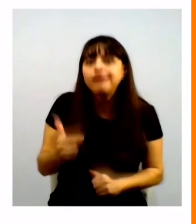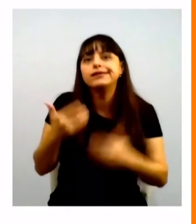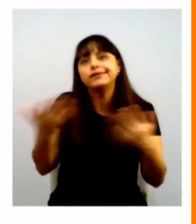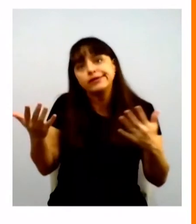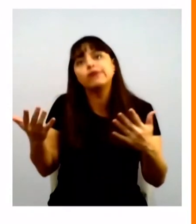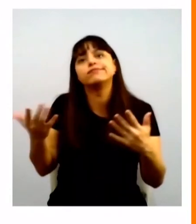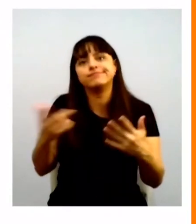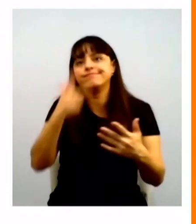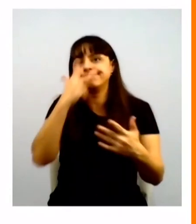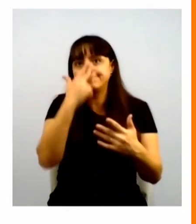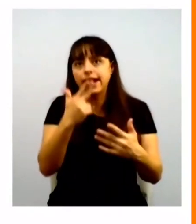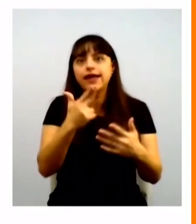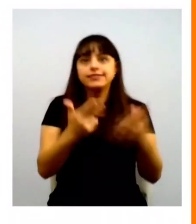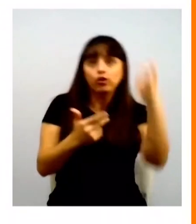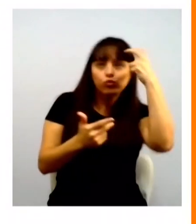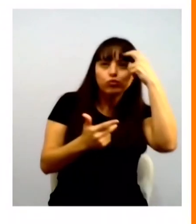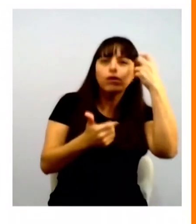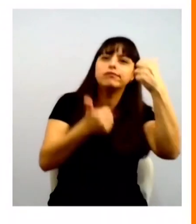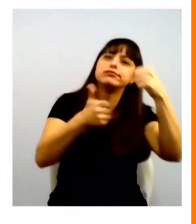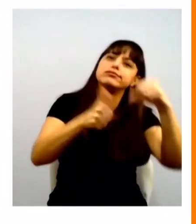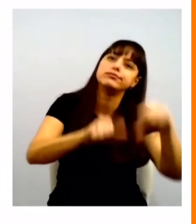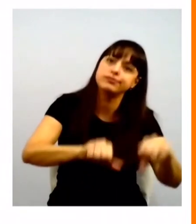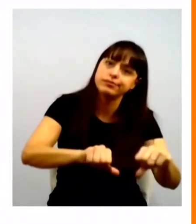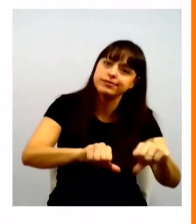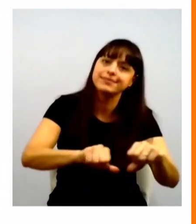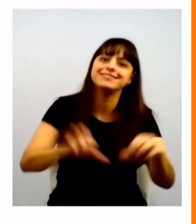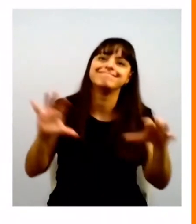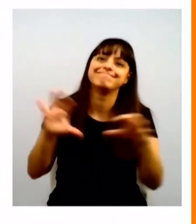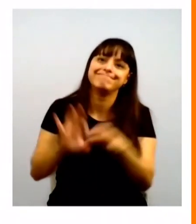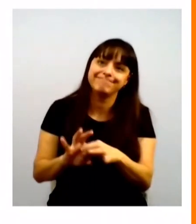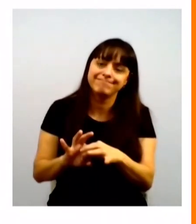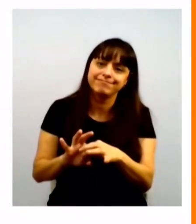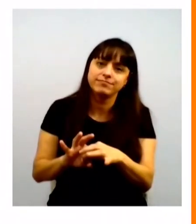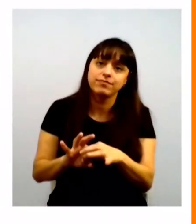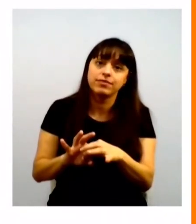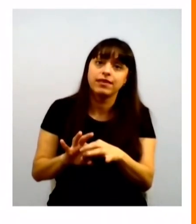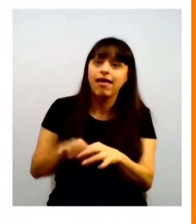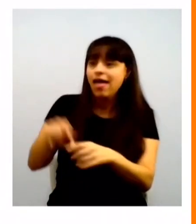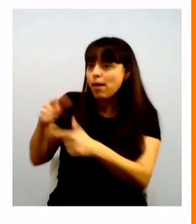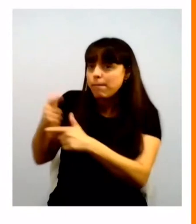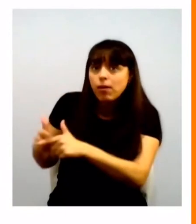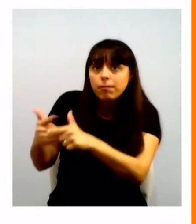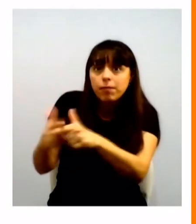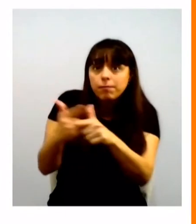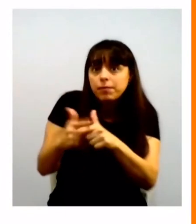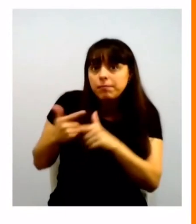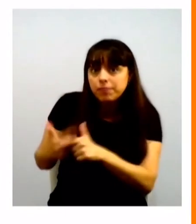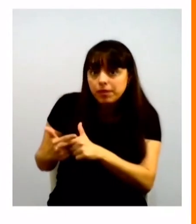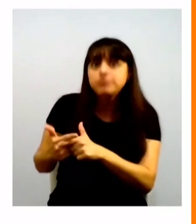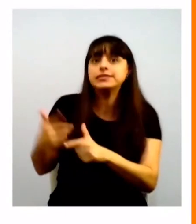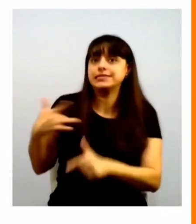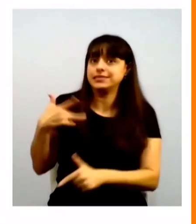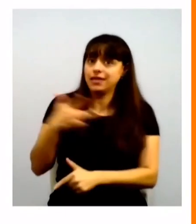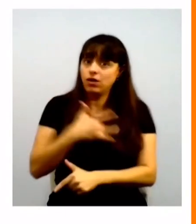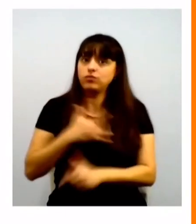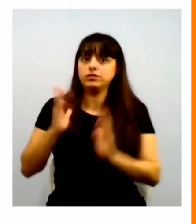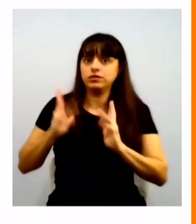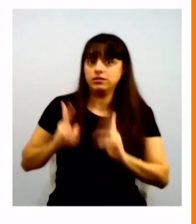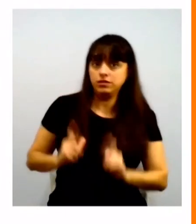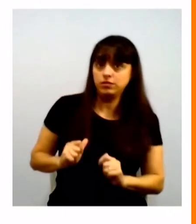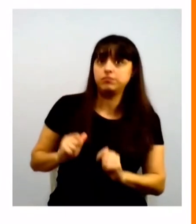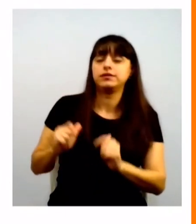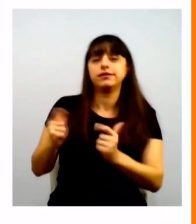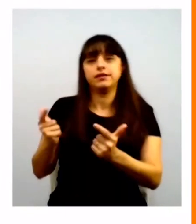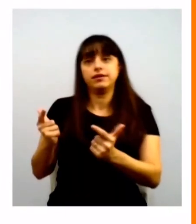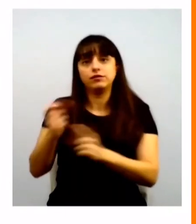sociais, medioambientais e sanitárias inciden no empobrecimento do que seria a vida cultural dos